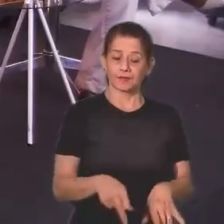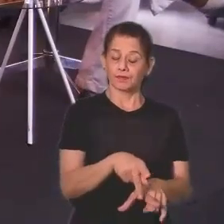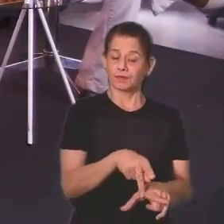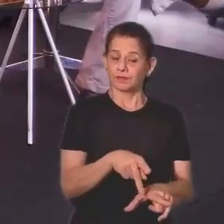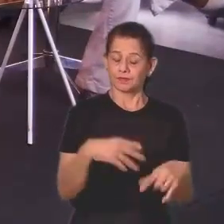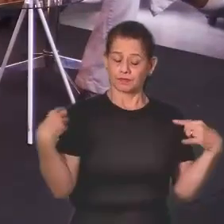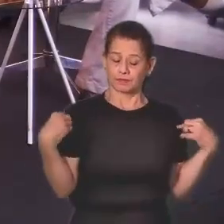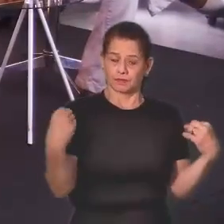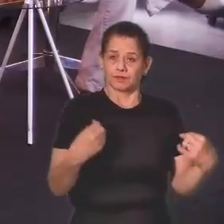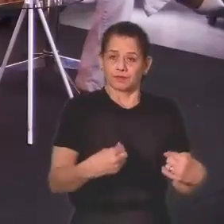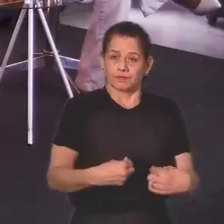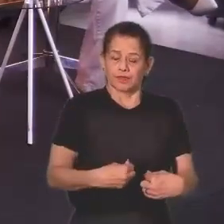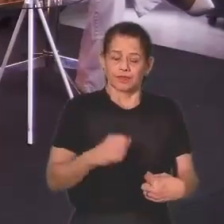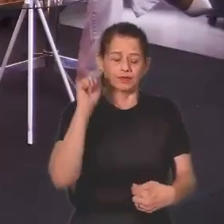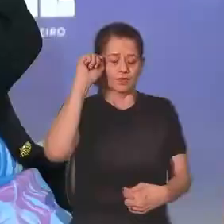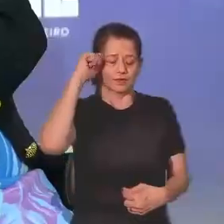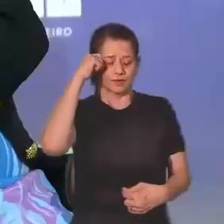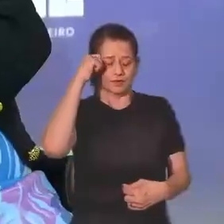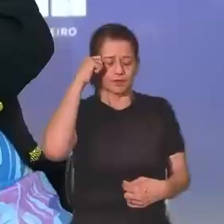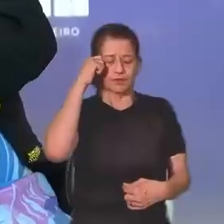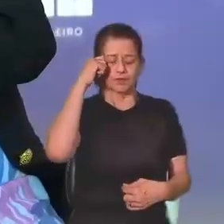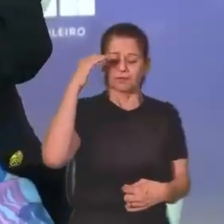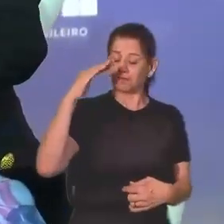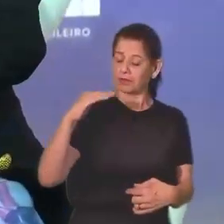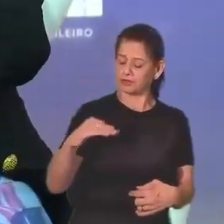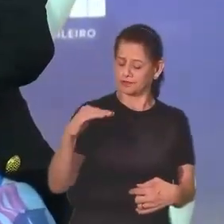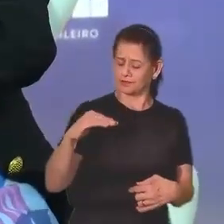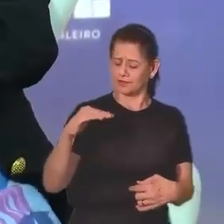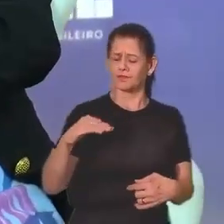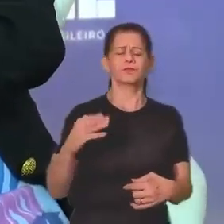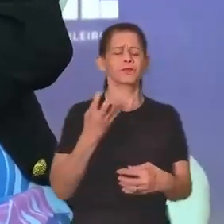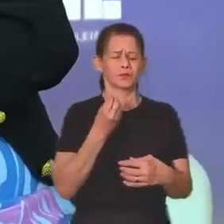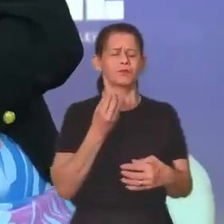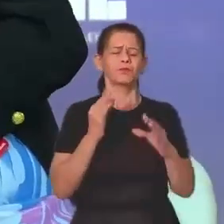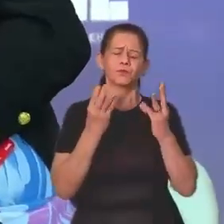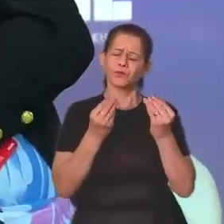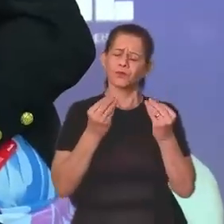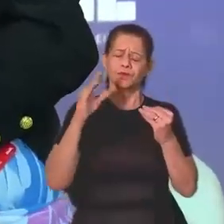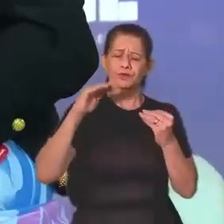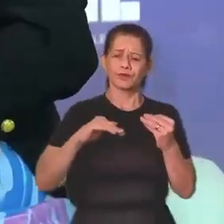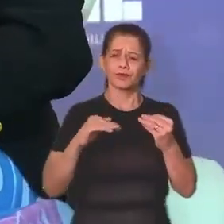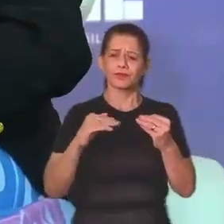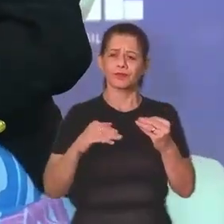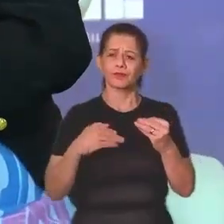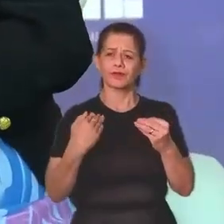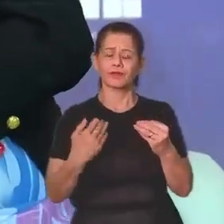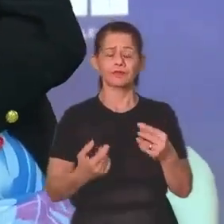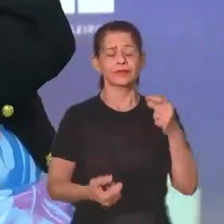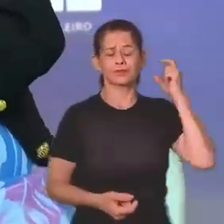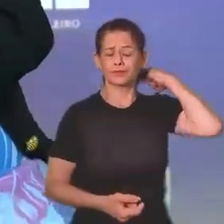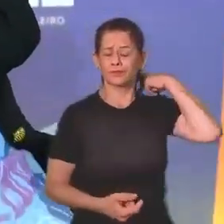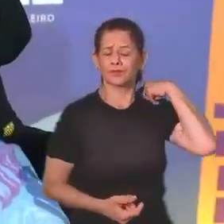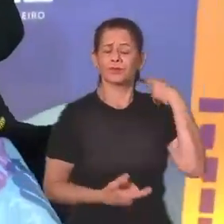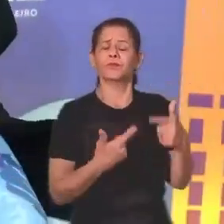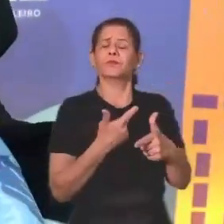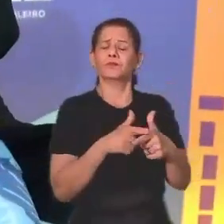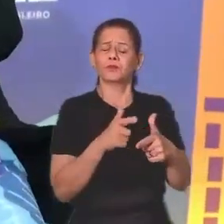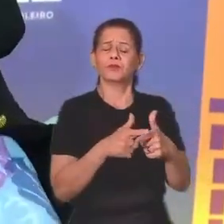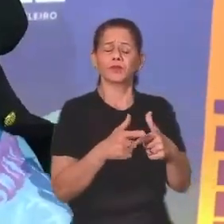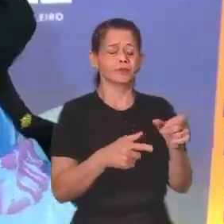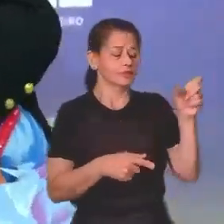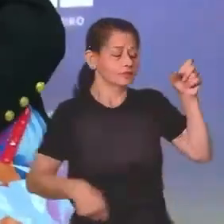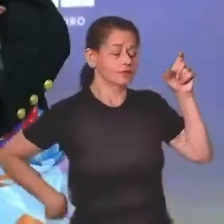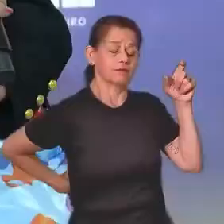preta, e sou baixinha, bem baixinha, e tenho uma deficiência na coluna.